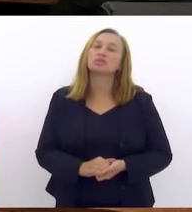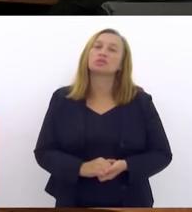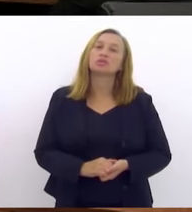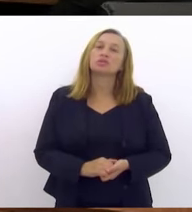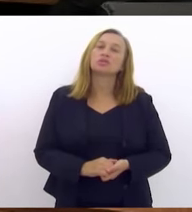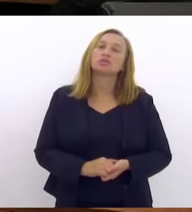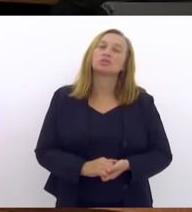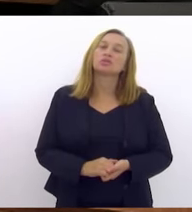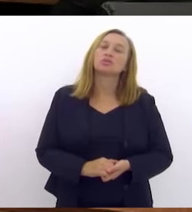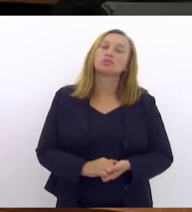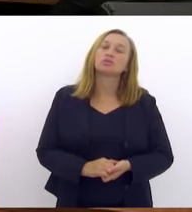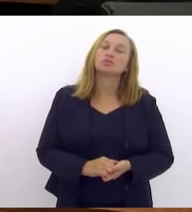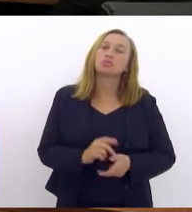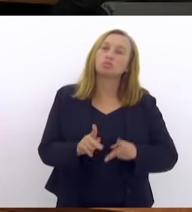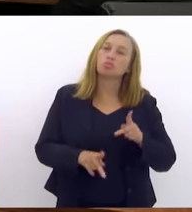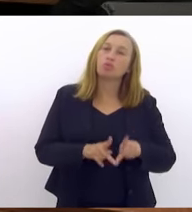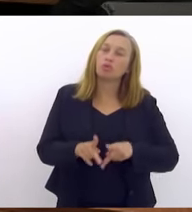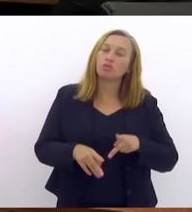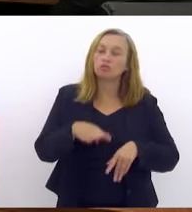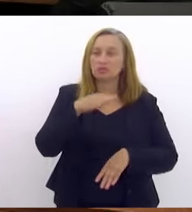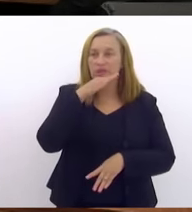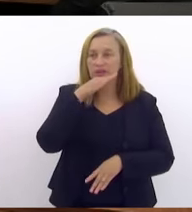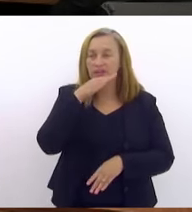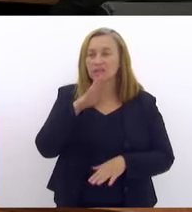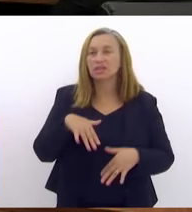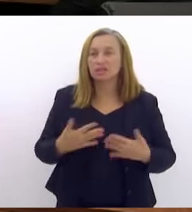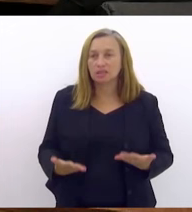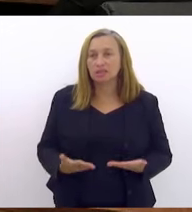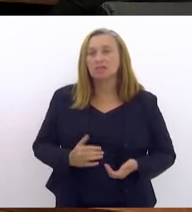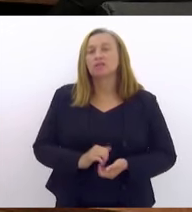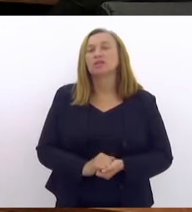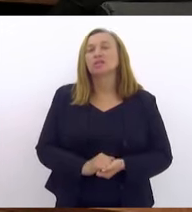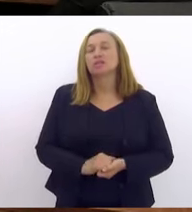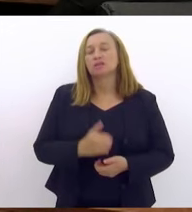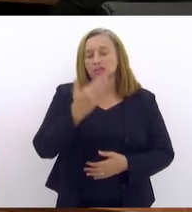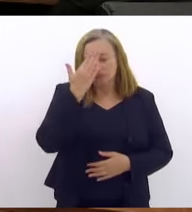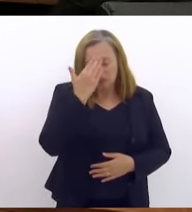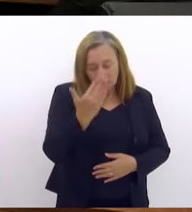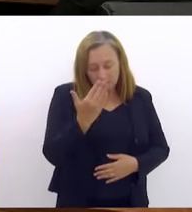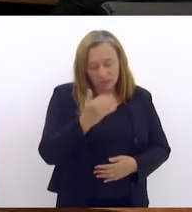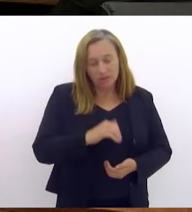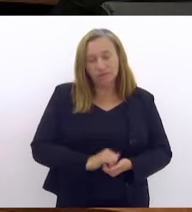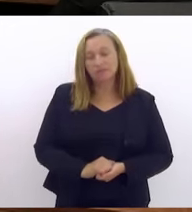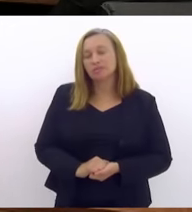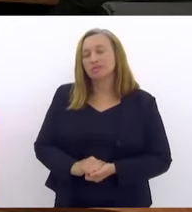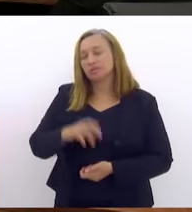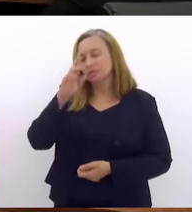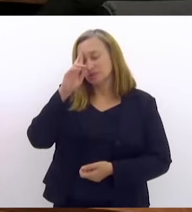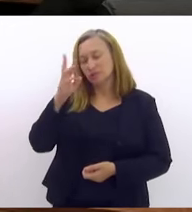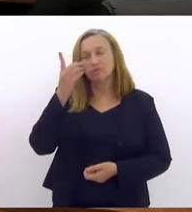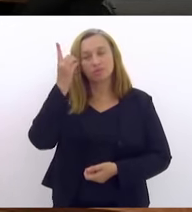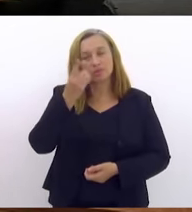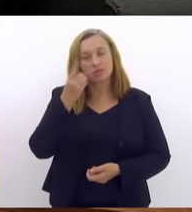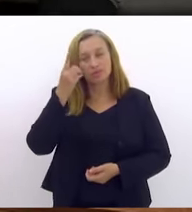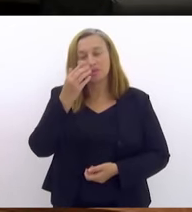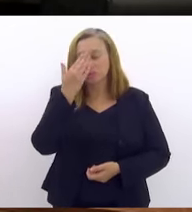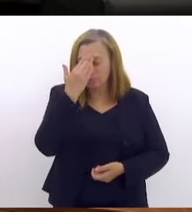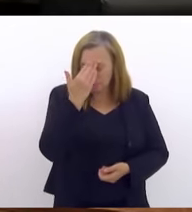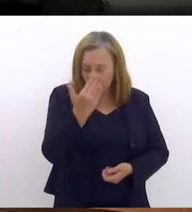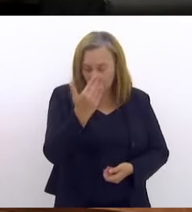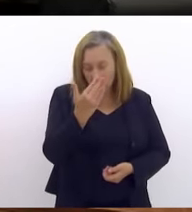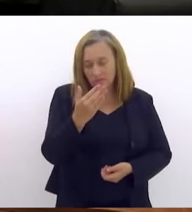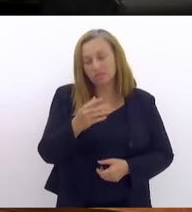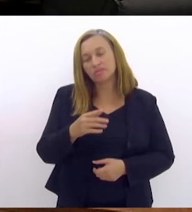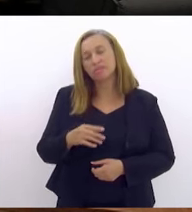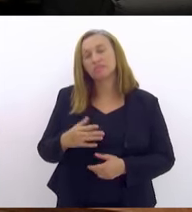dos munícipes ali de Mangaratiba. Então fica aqui a minha gratidão, senhor deputado. Obrigado. Muito obrigado por